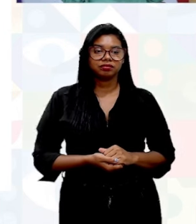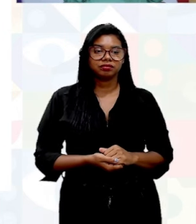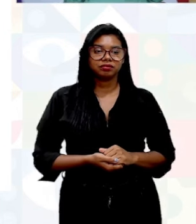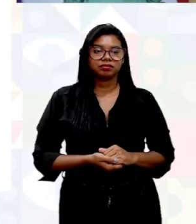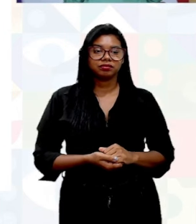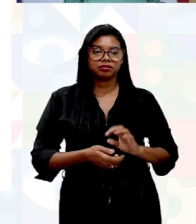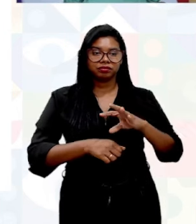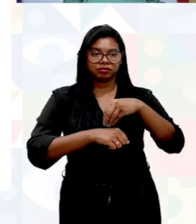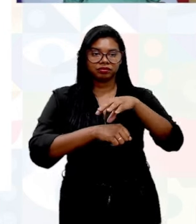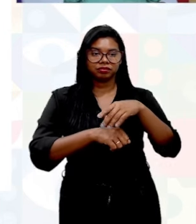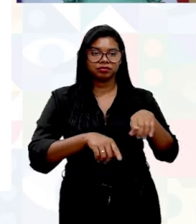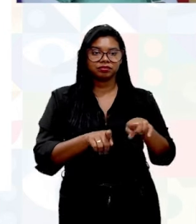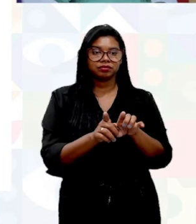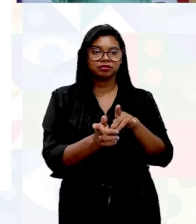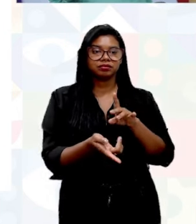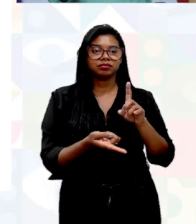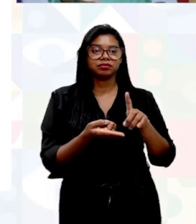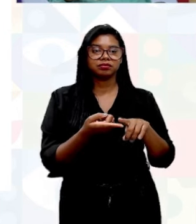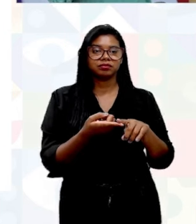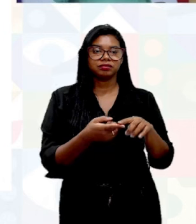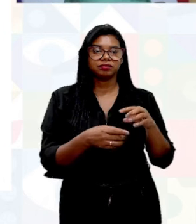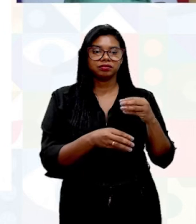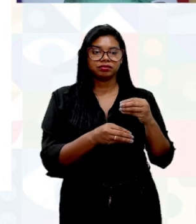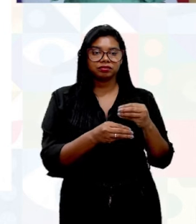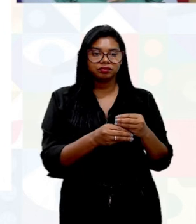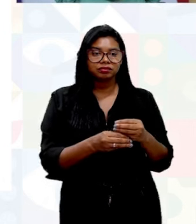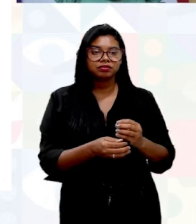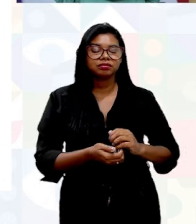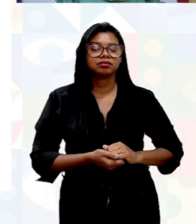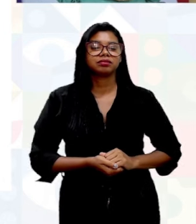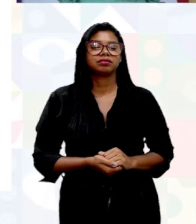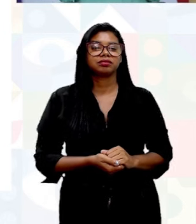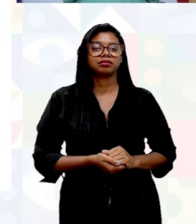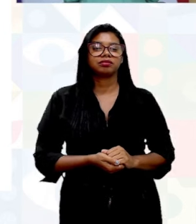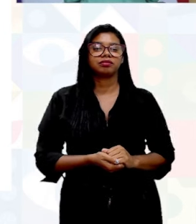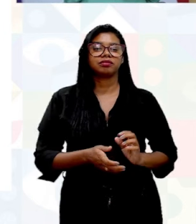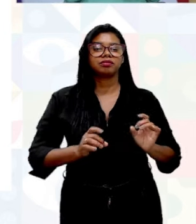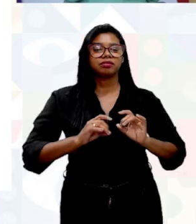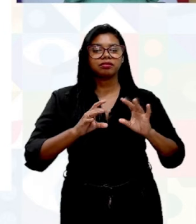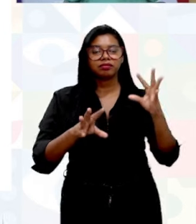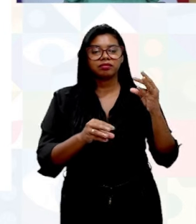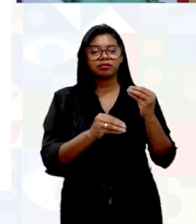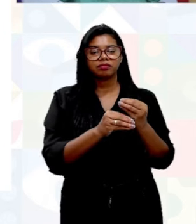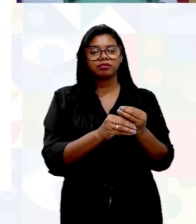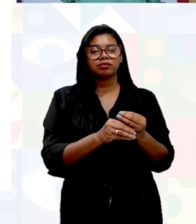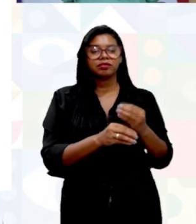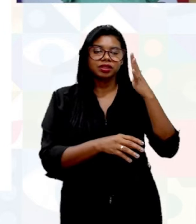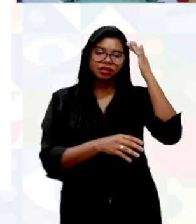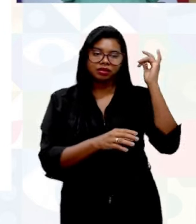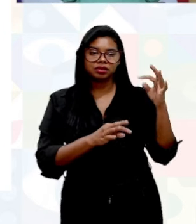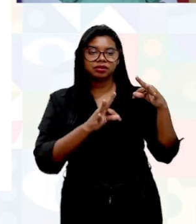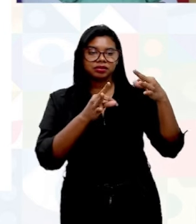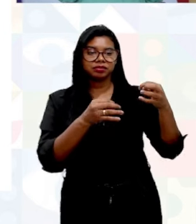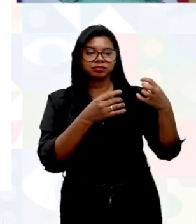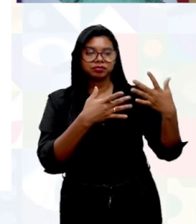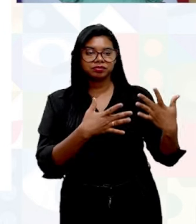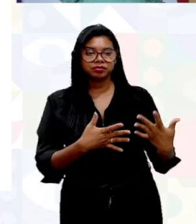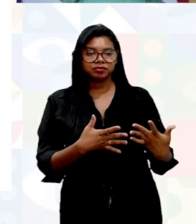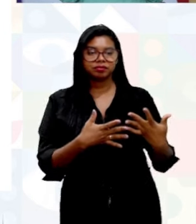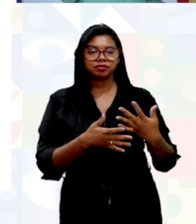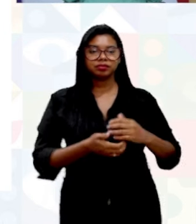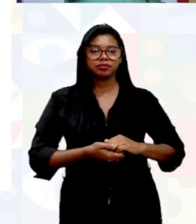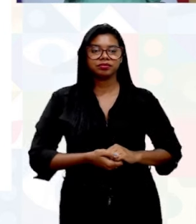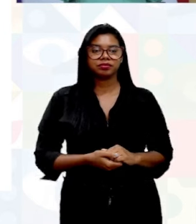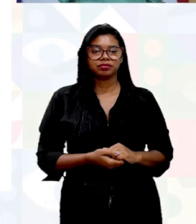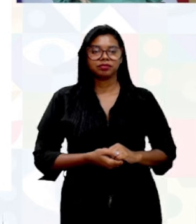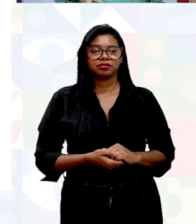explorar aquele seu negociador, aquele momento da negociação, procurar saber tudo, todos os detalhes, tá?